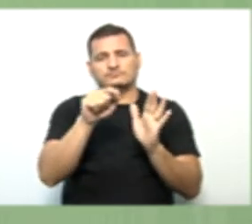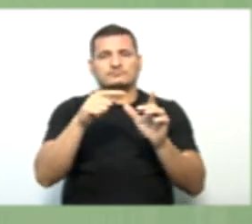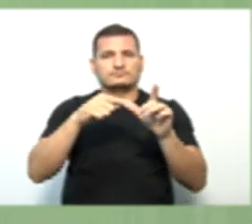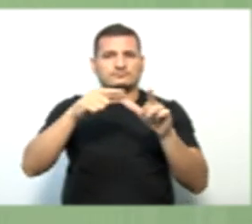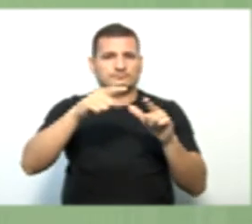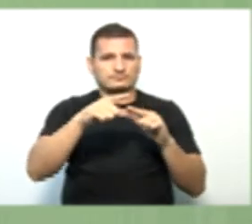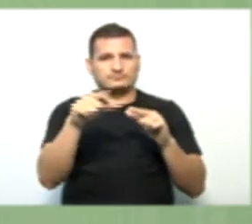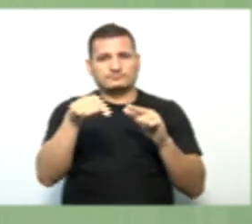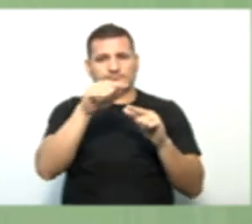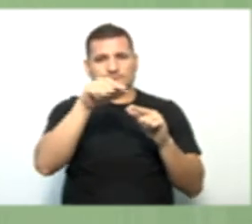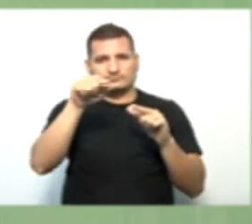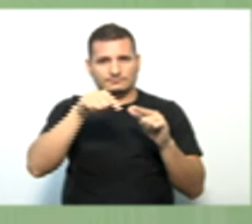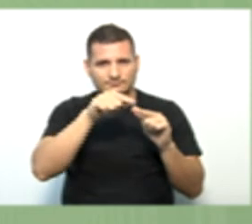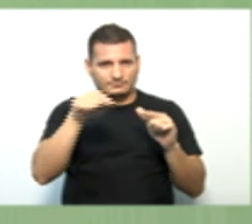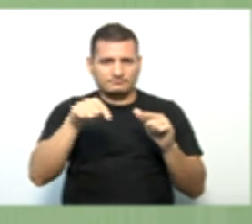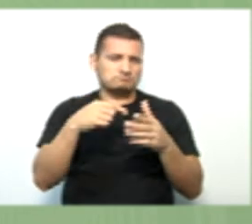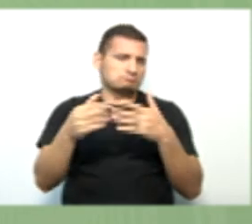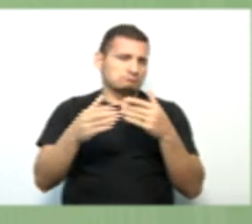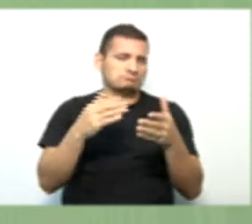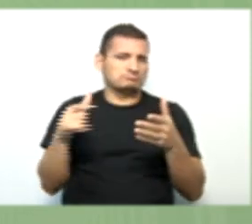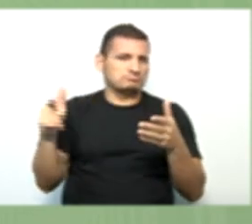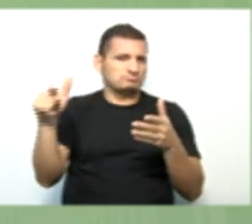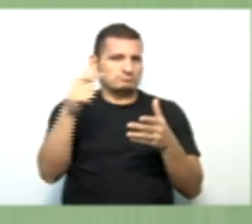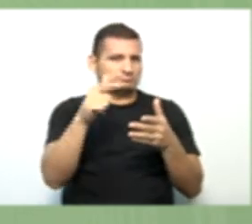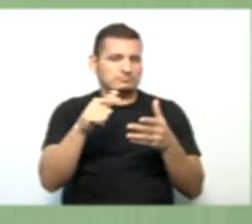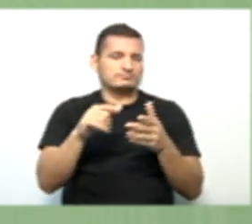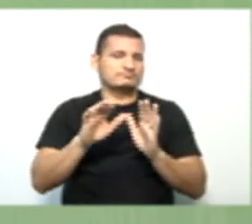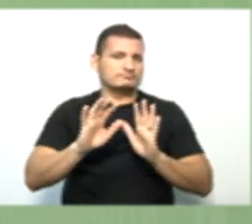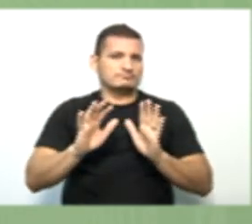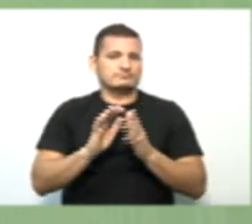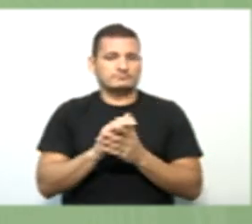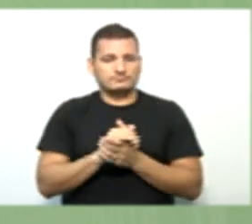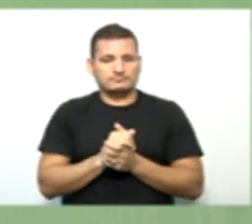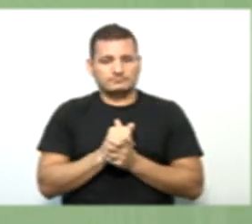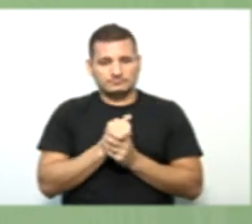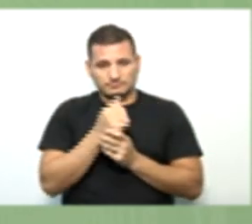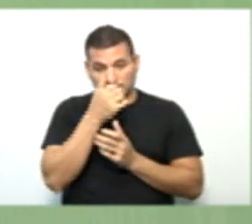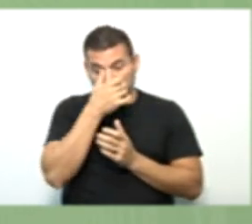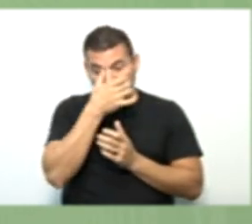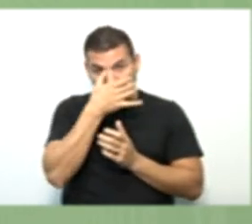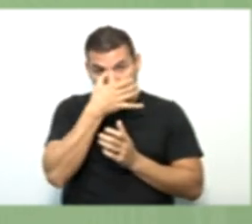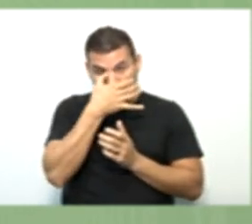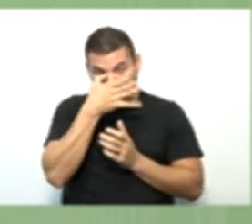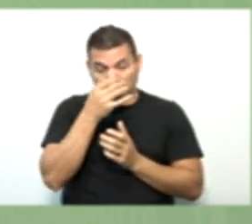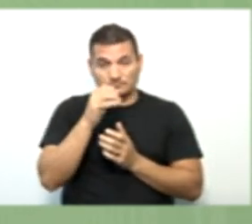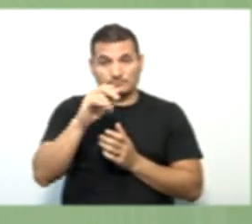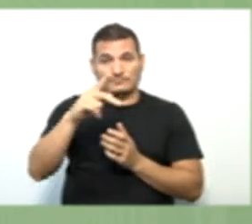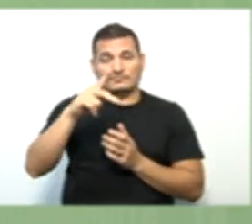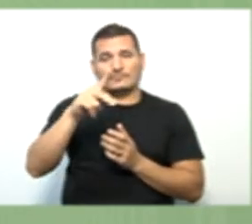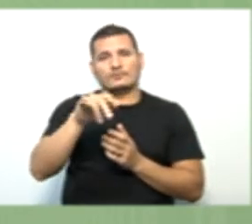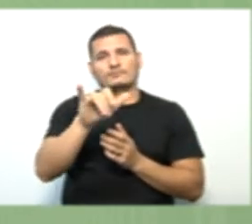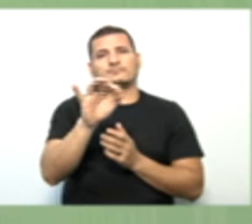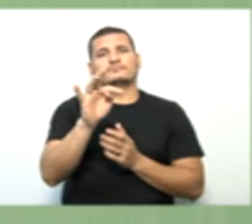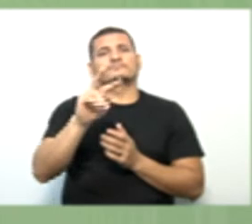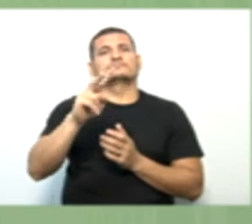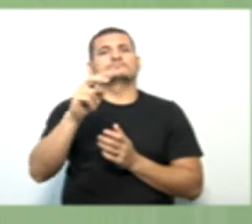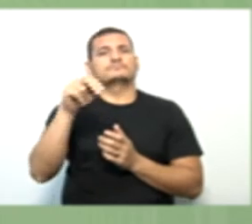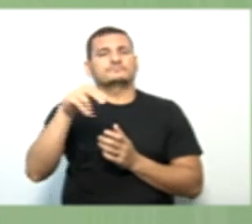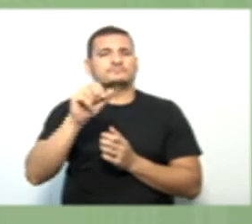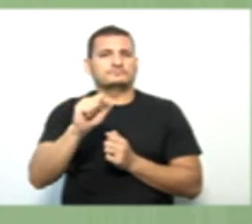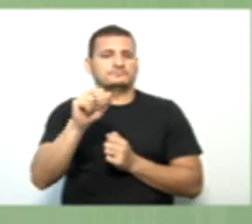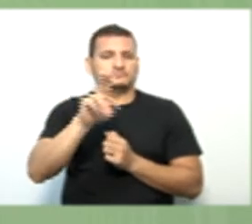asterisco, qualquer outro símbolo que é escrito entre aspas. Né? E no Python a gente pode usar aspas simples, como está